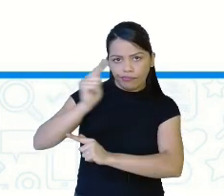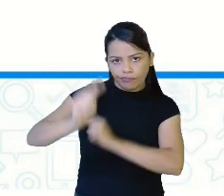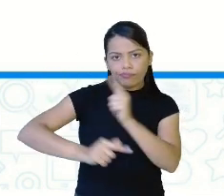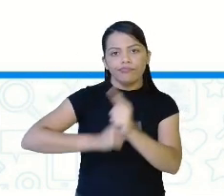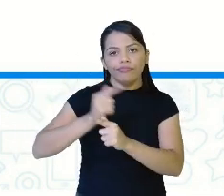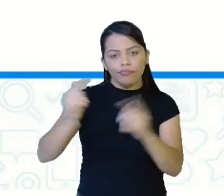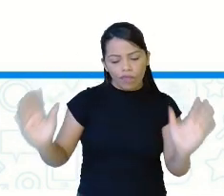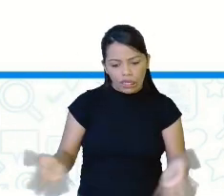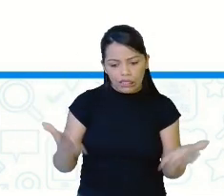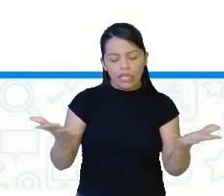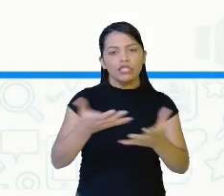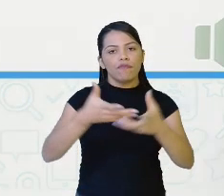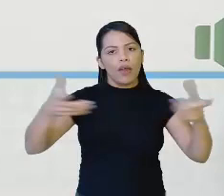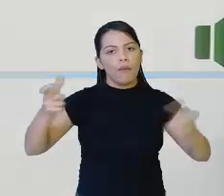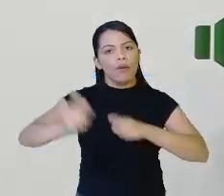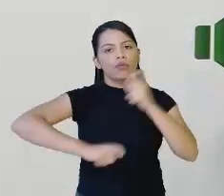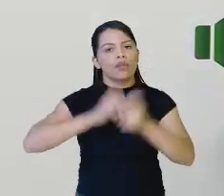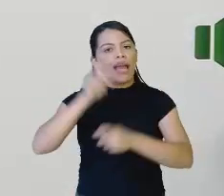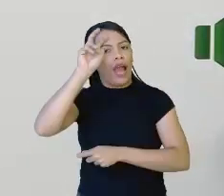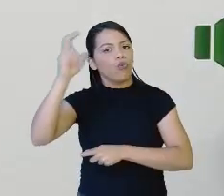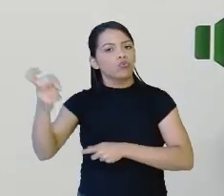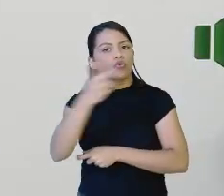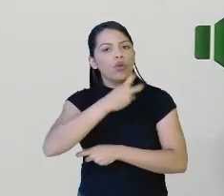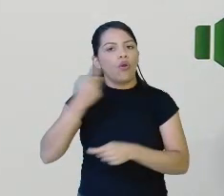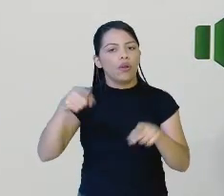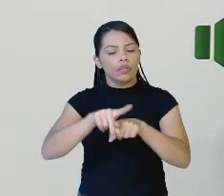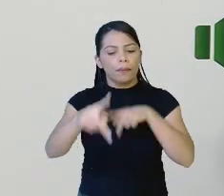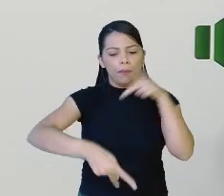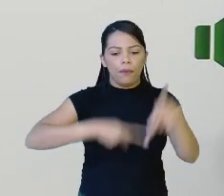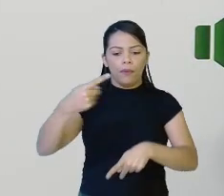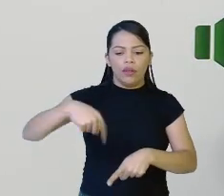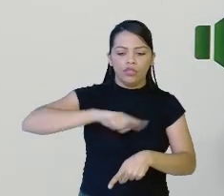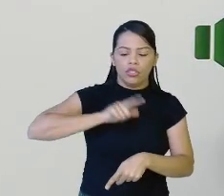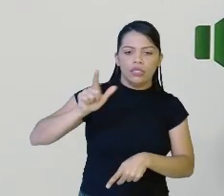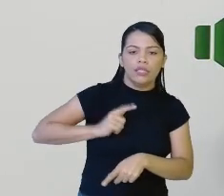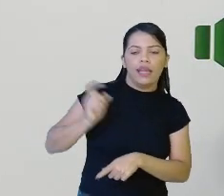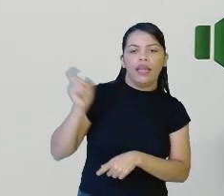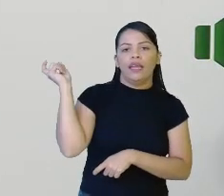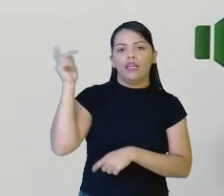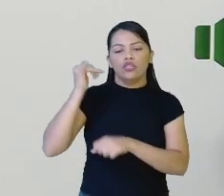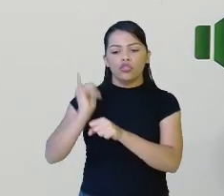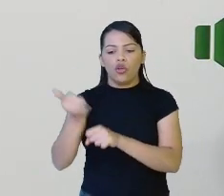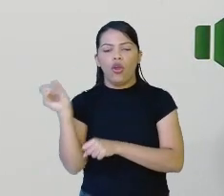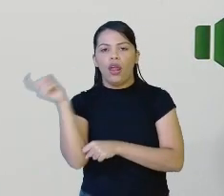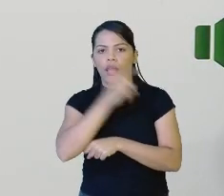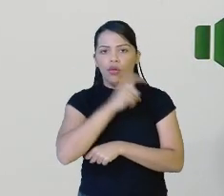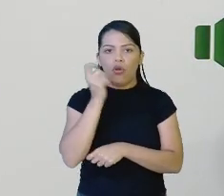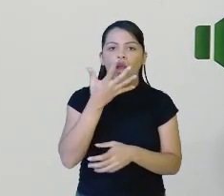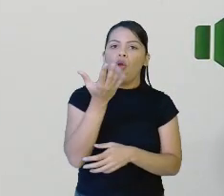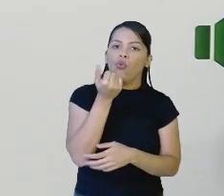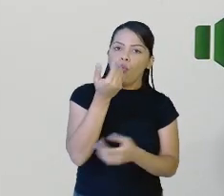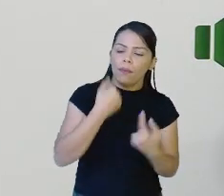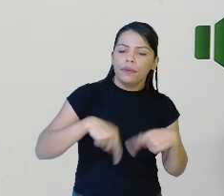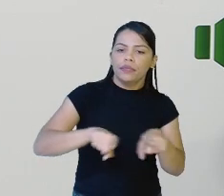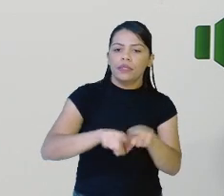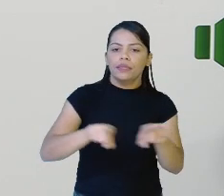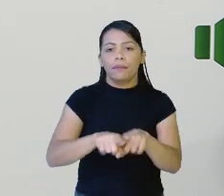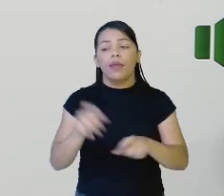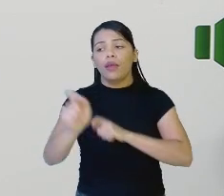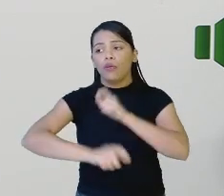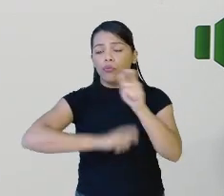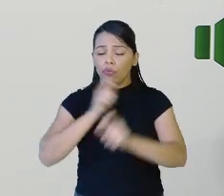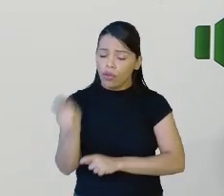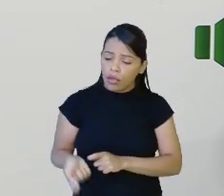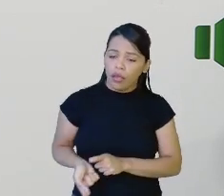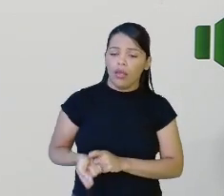no folclore, nós temos as lendas, nós temos as comidas, as danças, as manifestações culturais e as parlendas. E eu